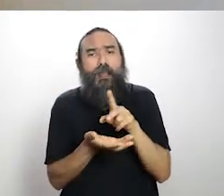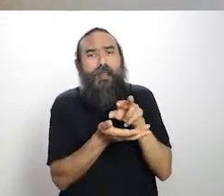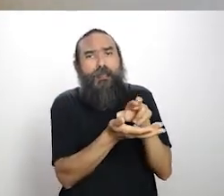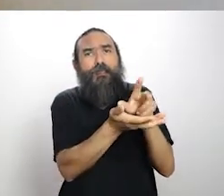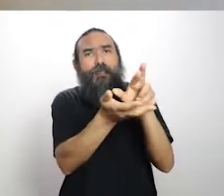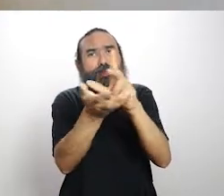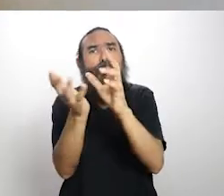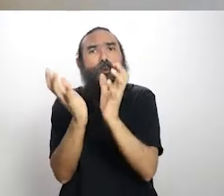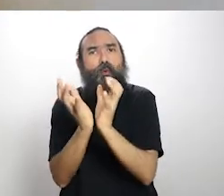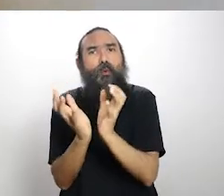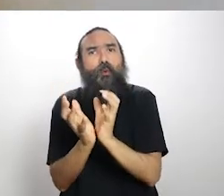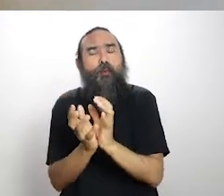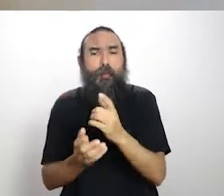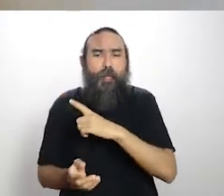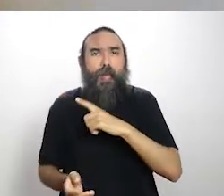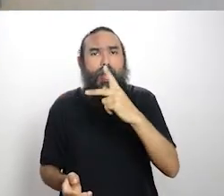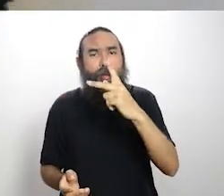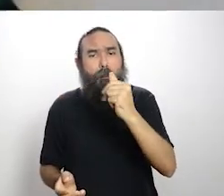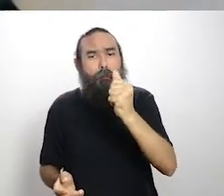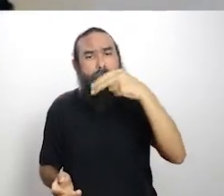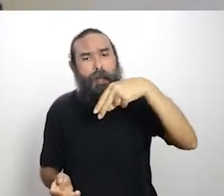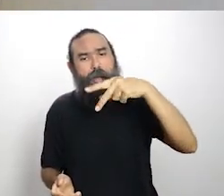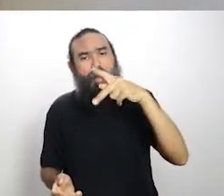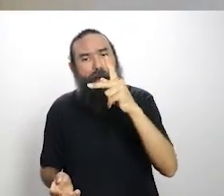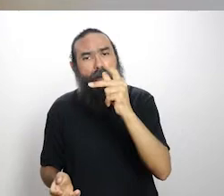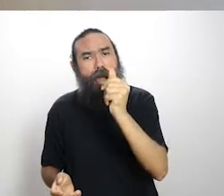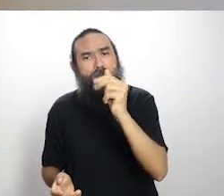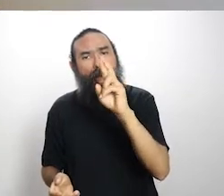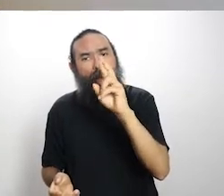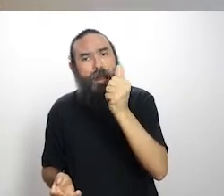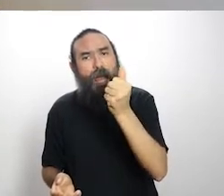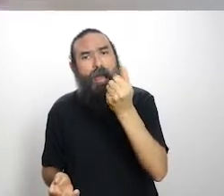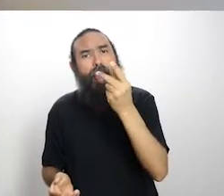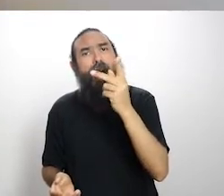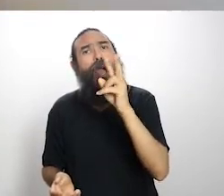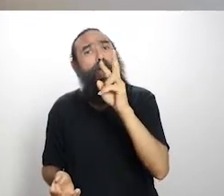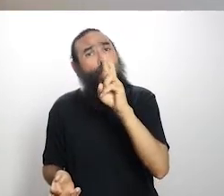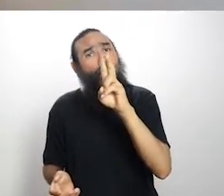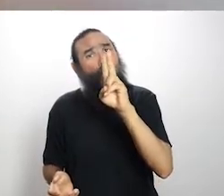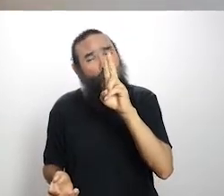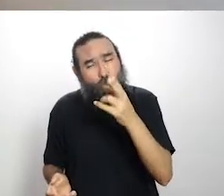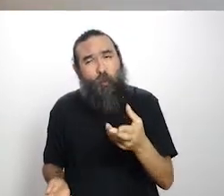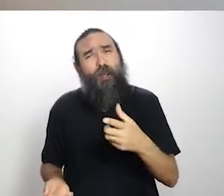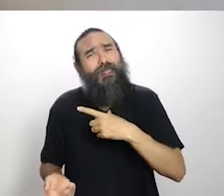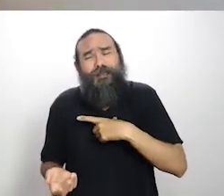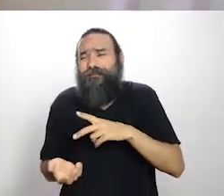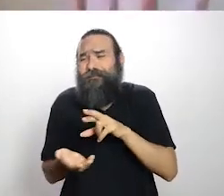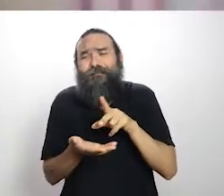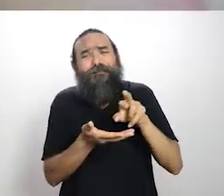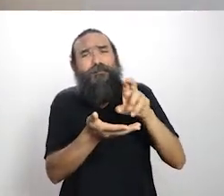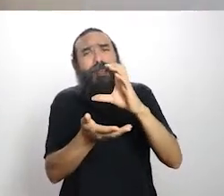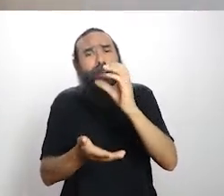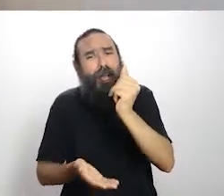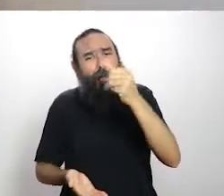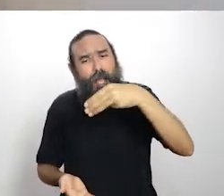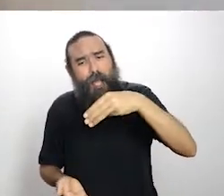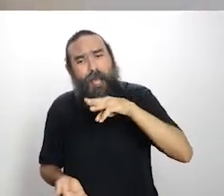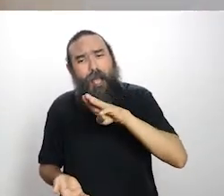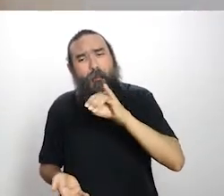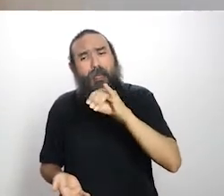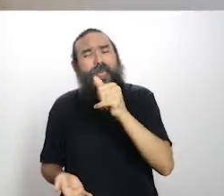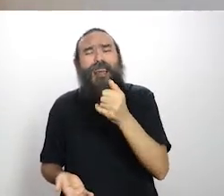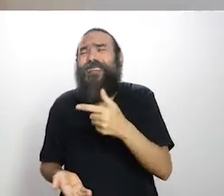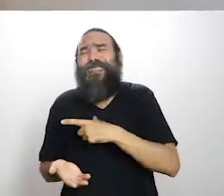Um grande grupo de povos indígenas, que é o Pancararu, que vive no Real Parque, é Pancará, é Aticum, é Cambiuá. São tantas etnias que eu nem